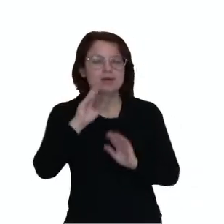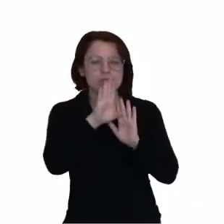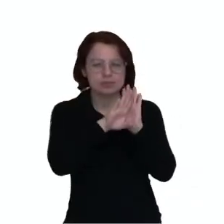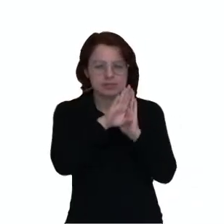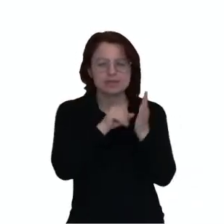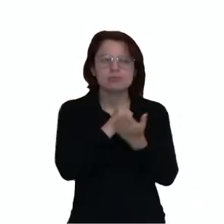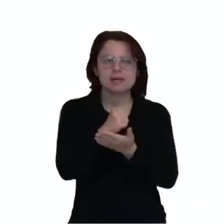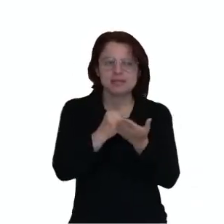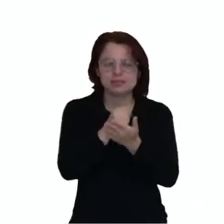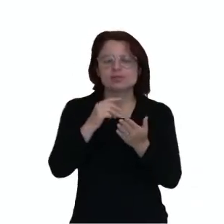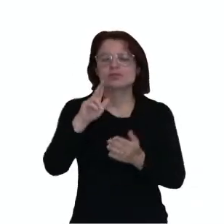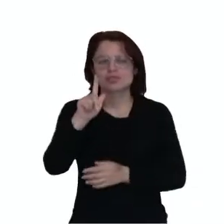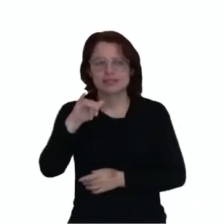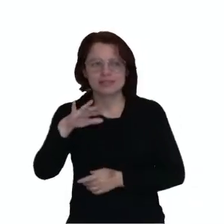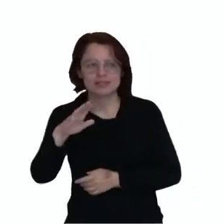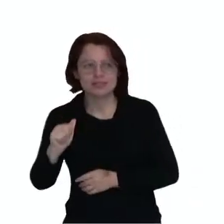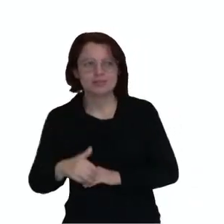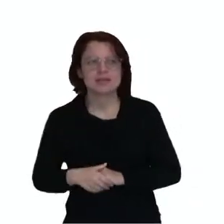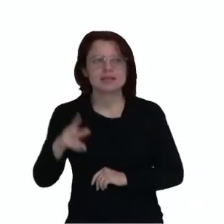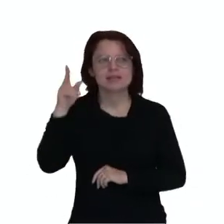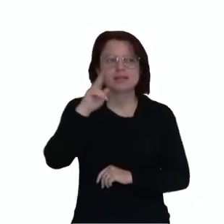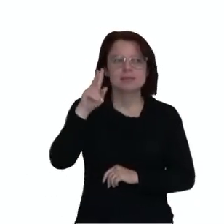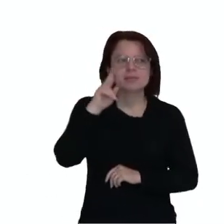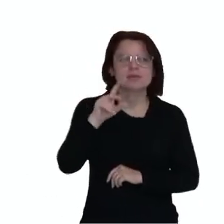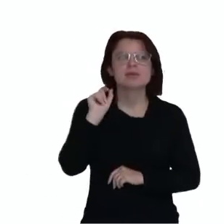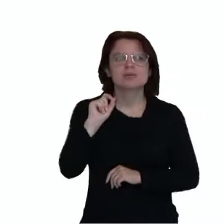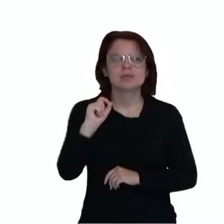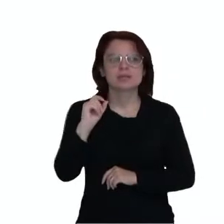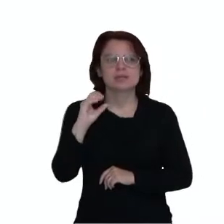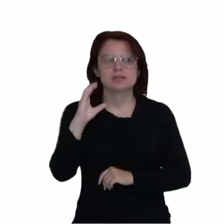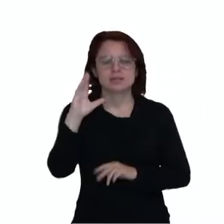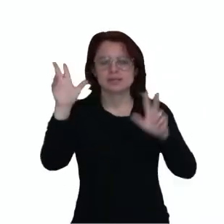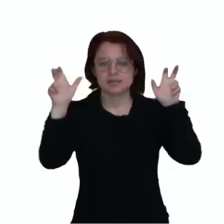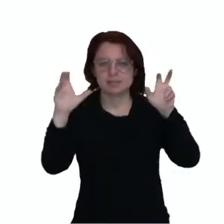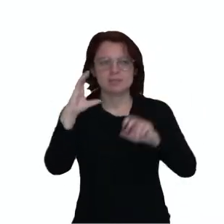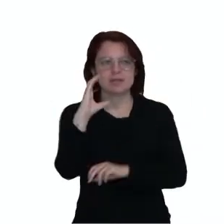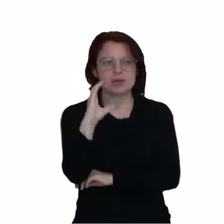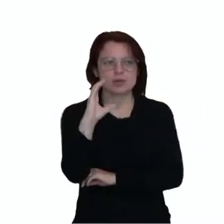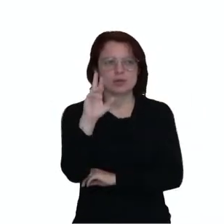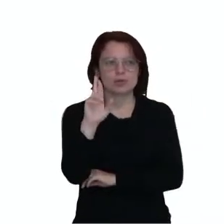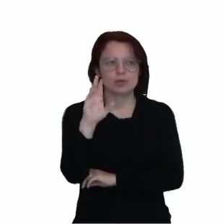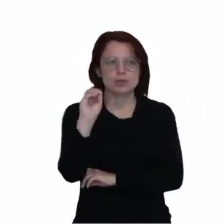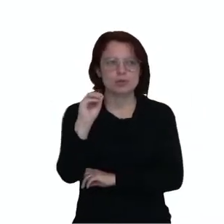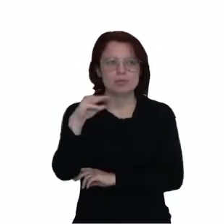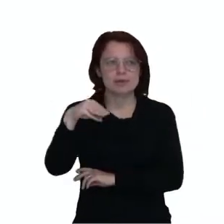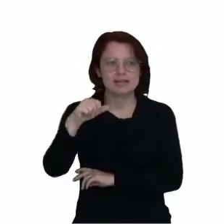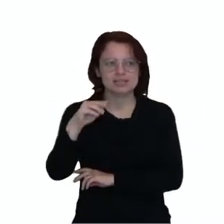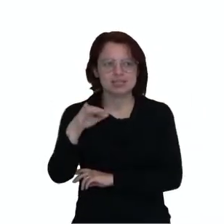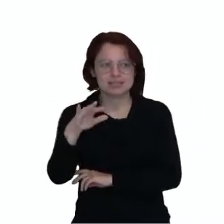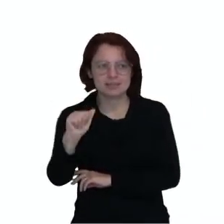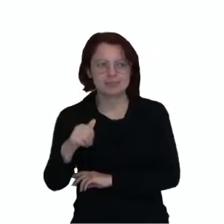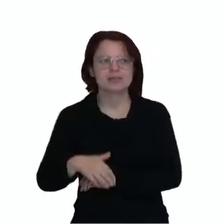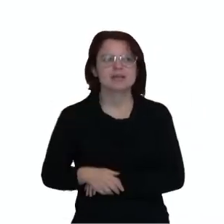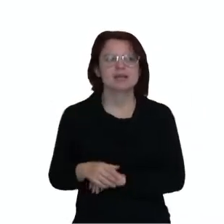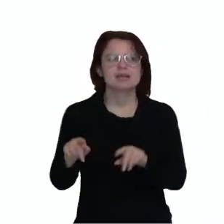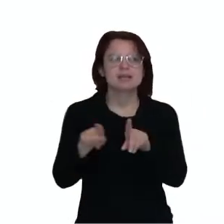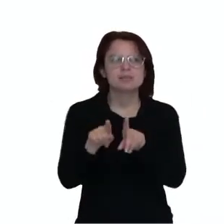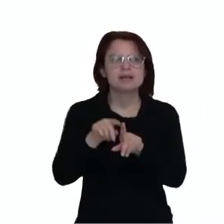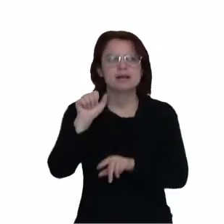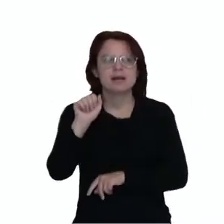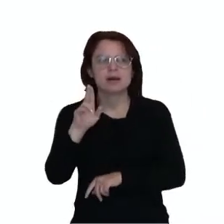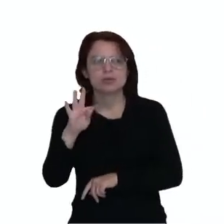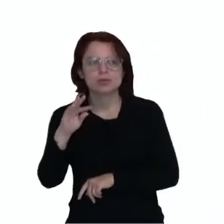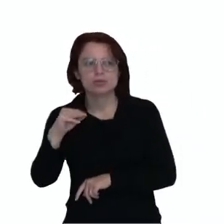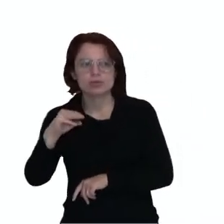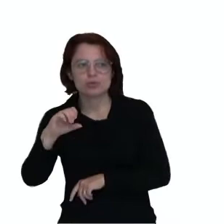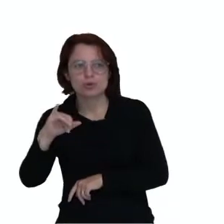estudo da genética, recordar as definições dos seguintes termos, olha, cromatina,